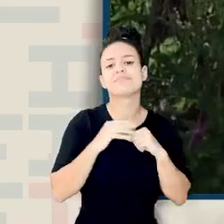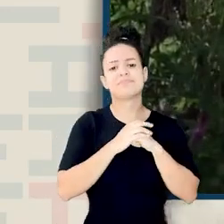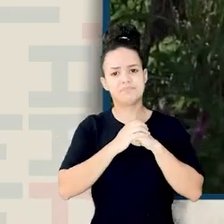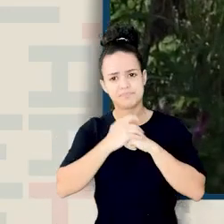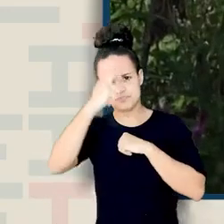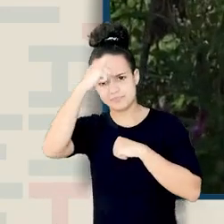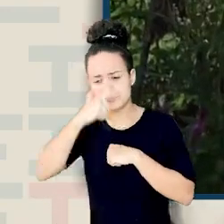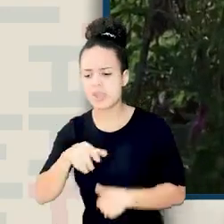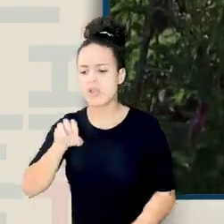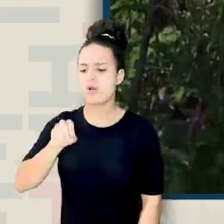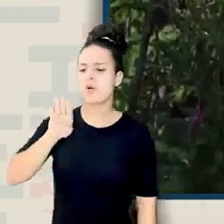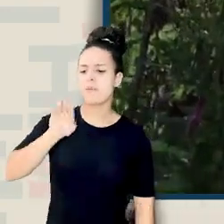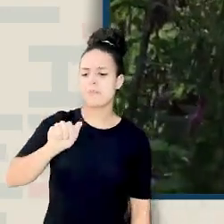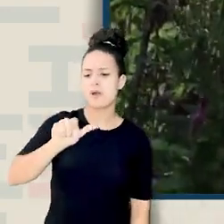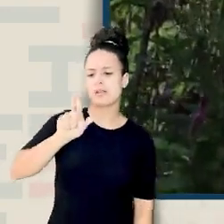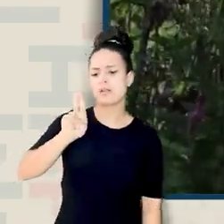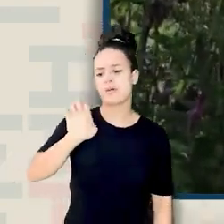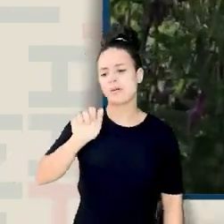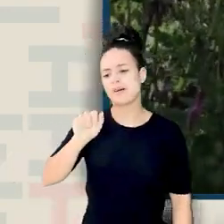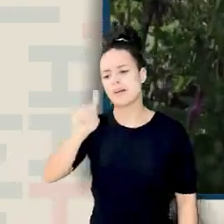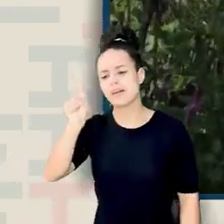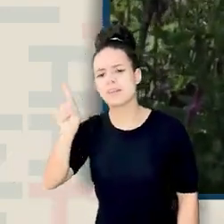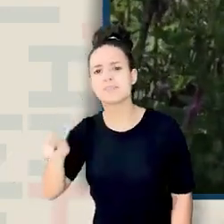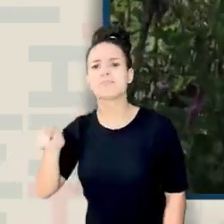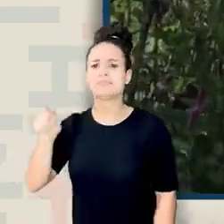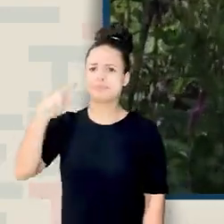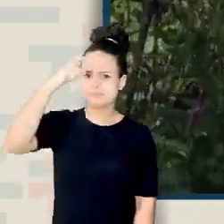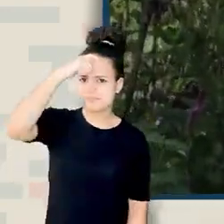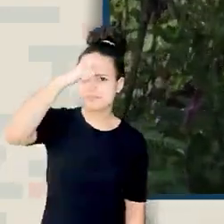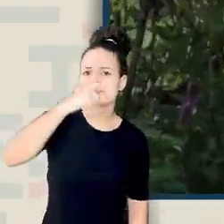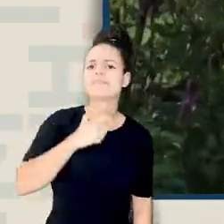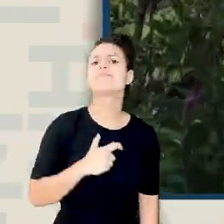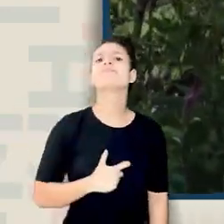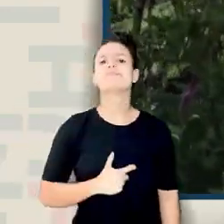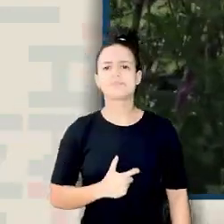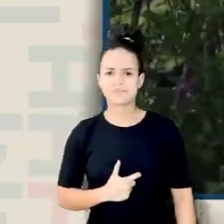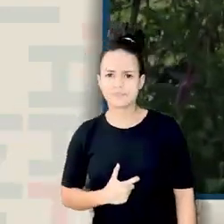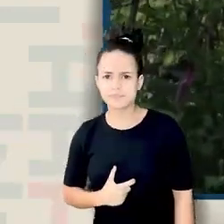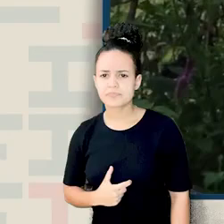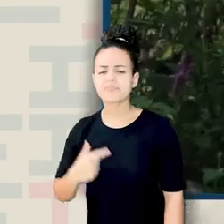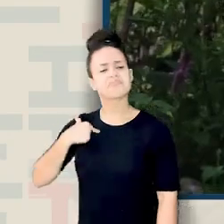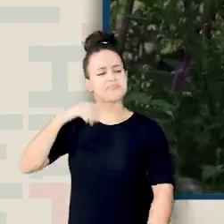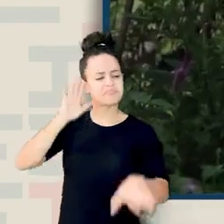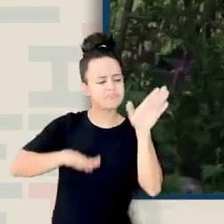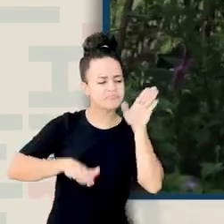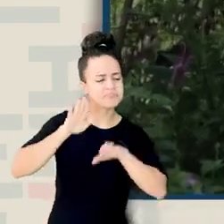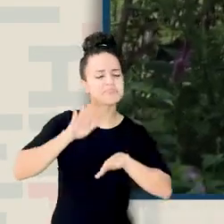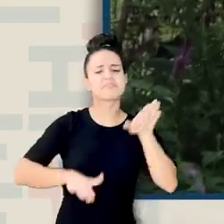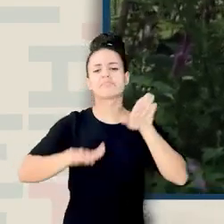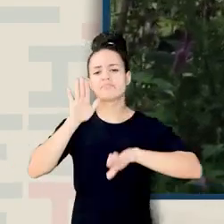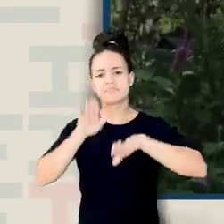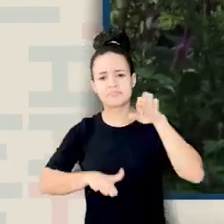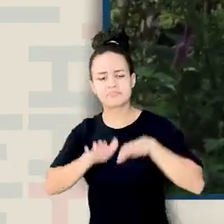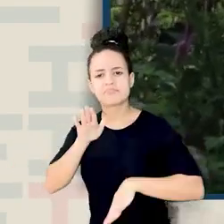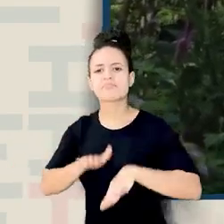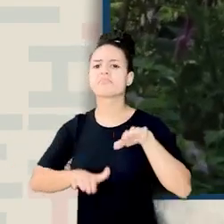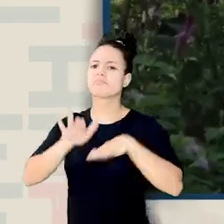Ser o baluaê a totô, meu tambor